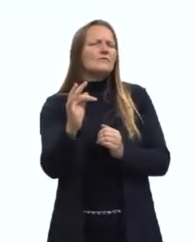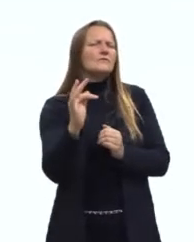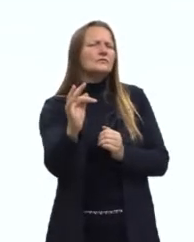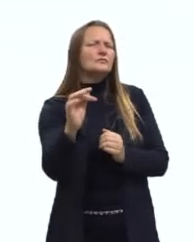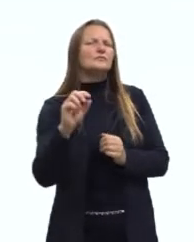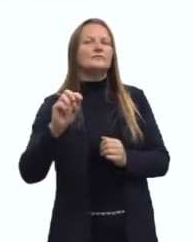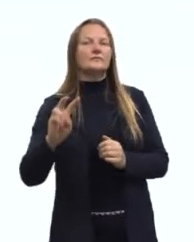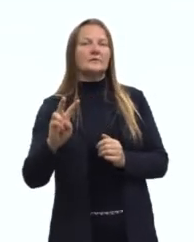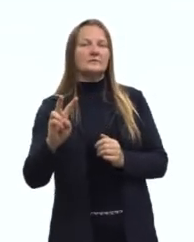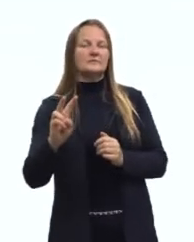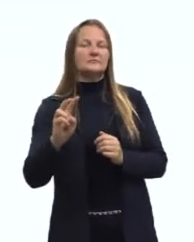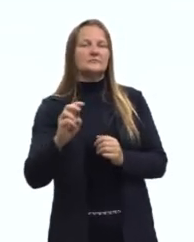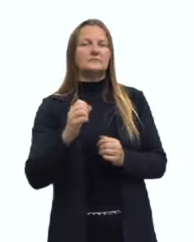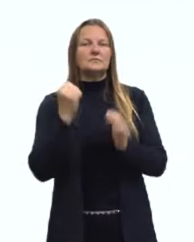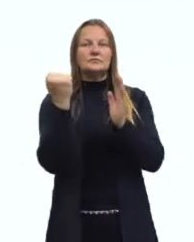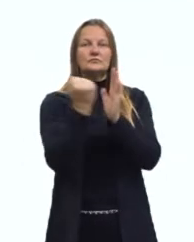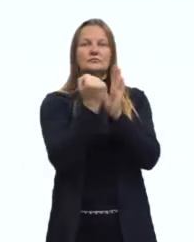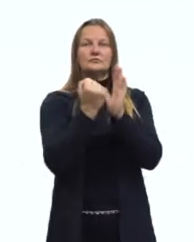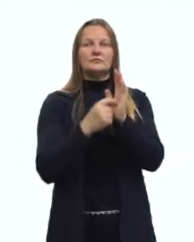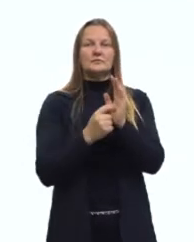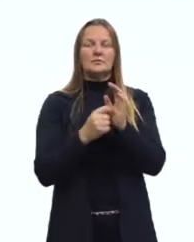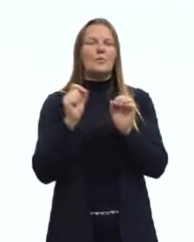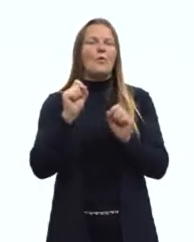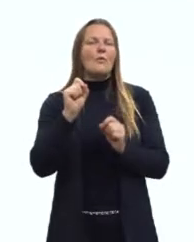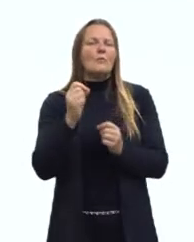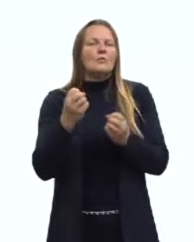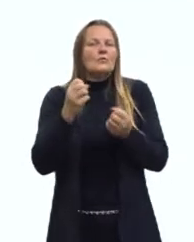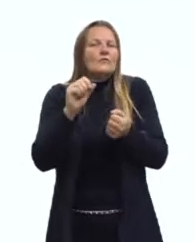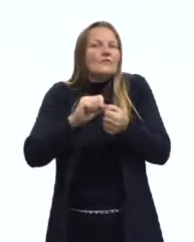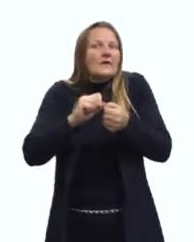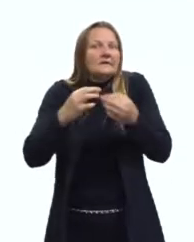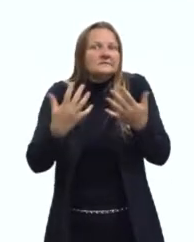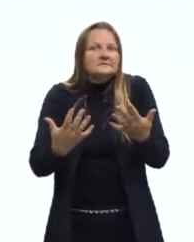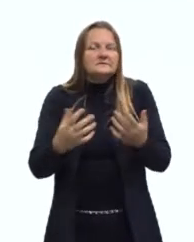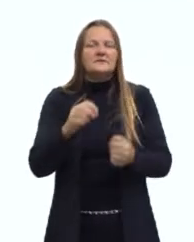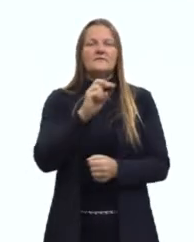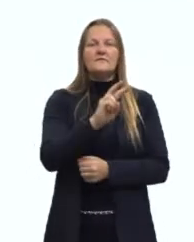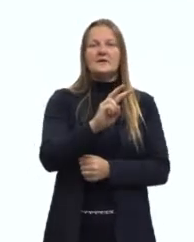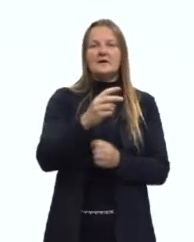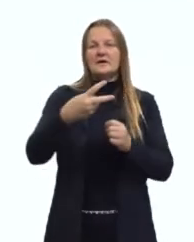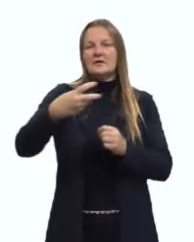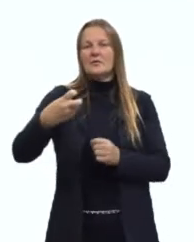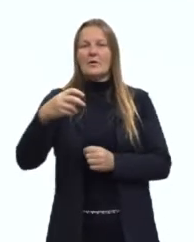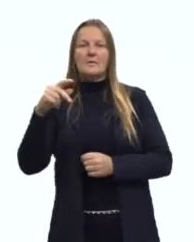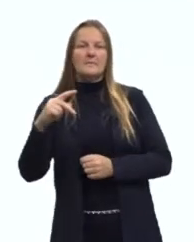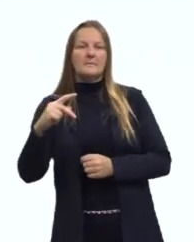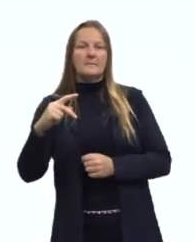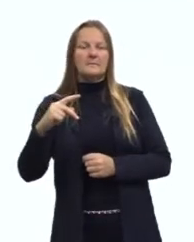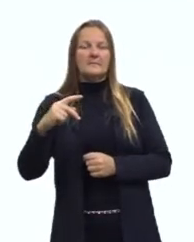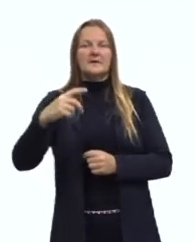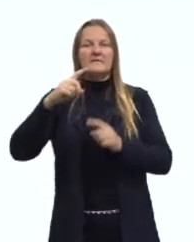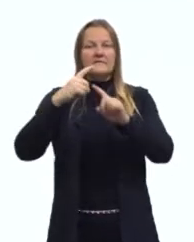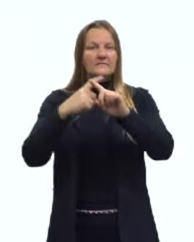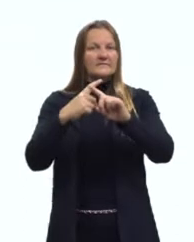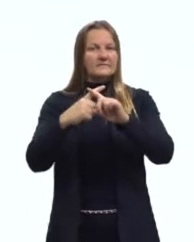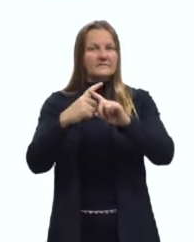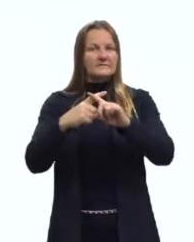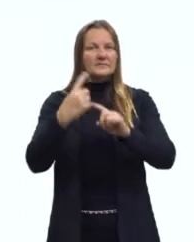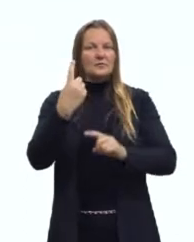que é determinado pela fórmula então nós temos v = p vezes